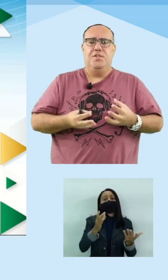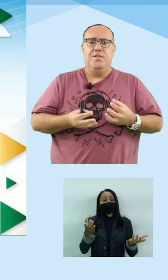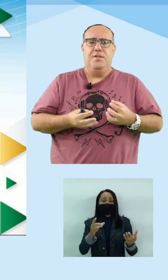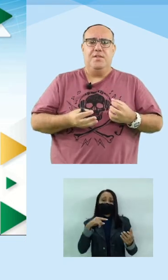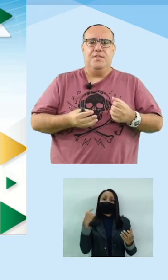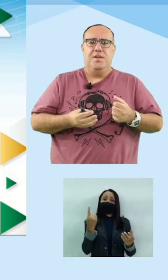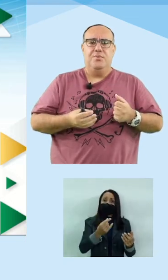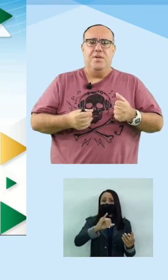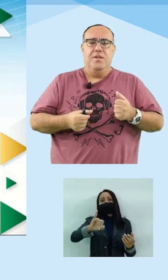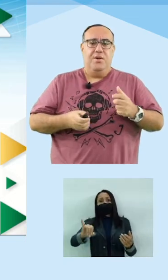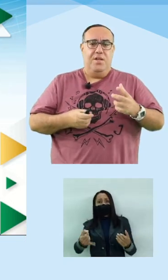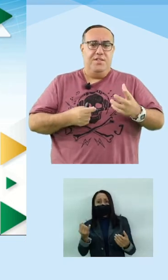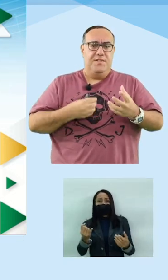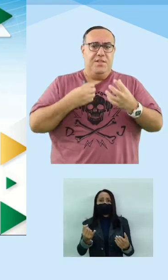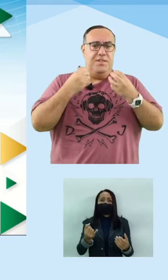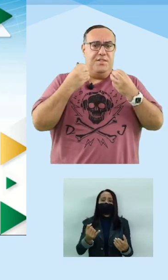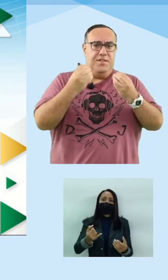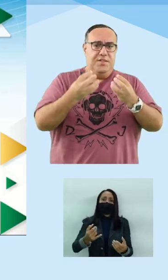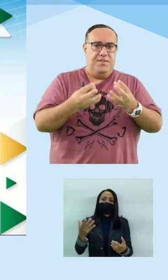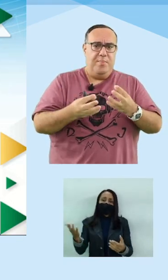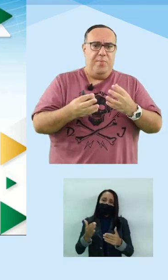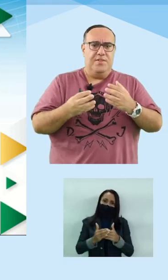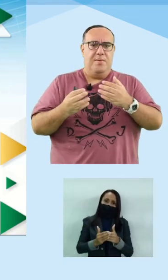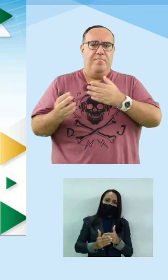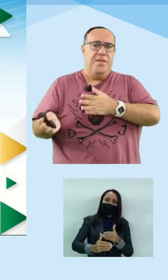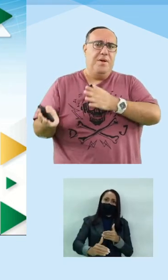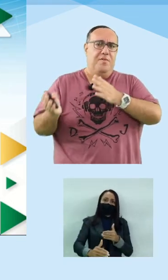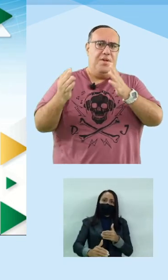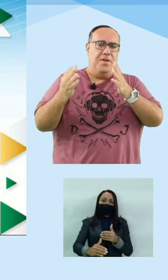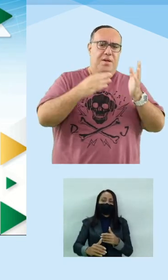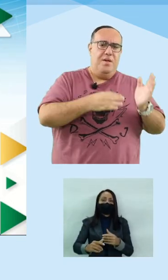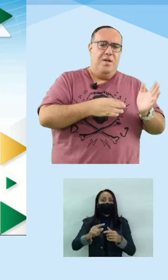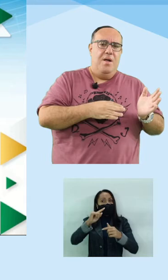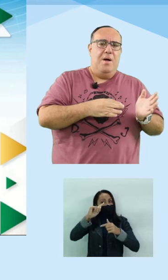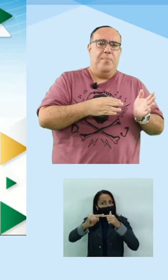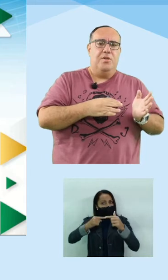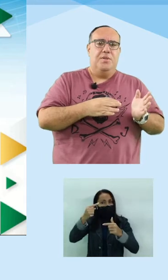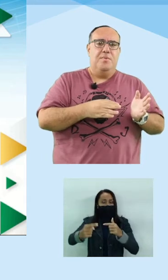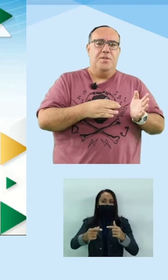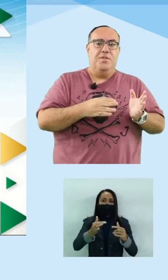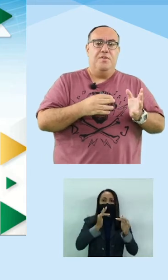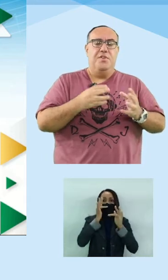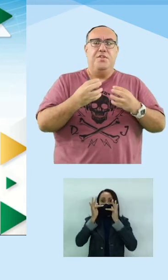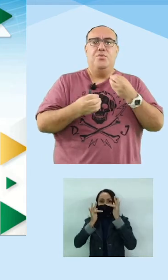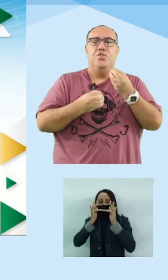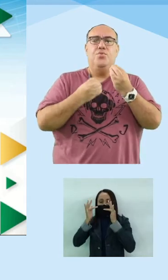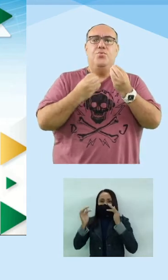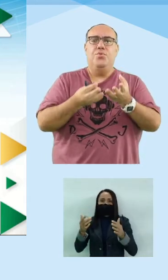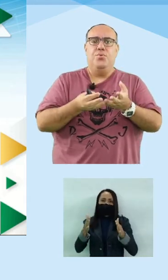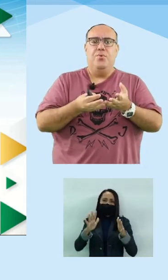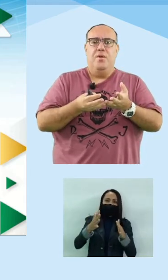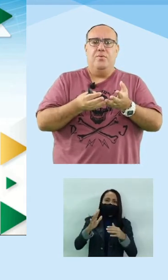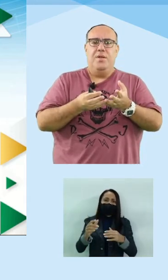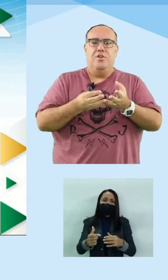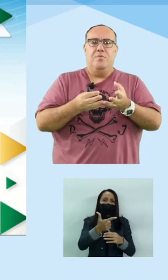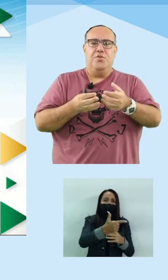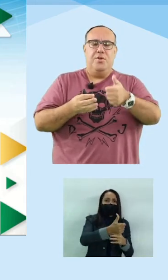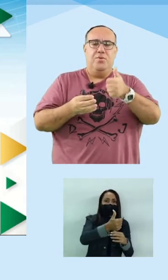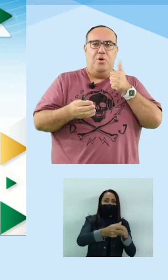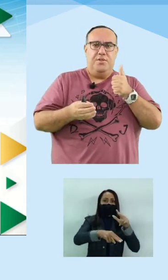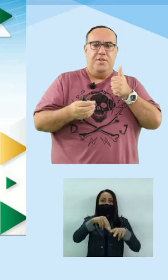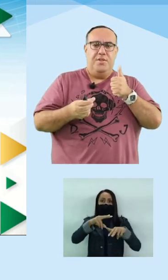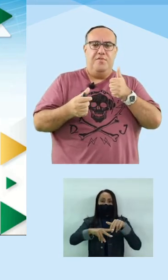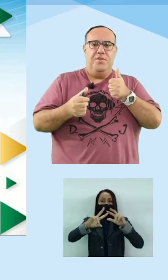no nosso dia a dia, tá certo? Então ela inicia-se após a primavera, aproximadamente no dia 21 de junho, né, no